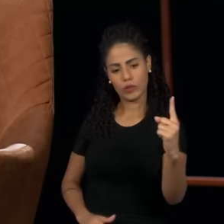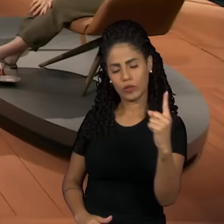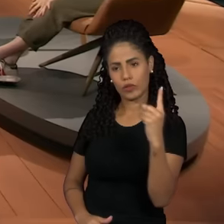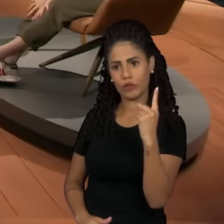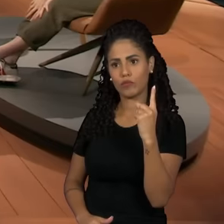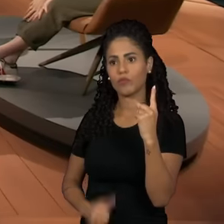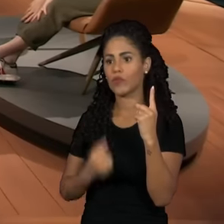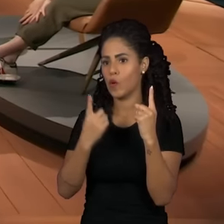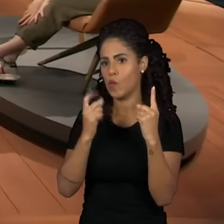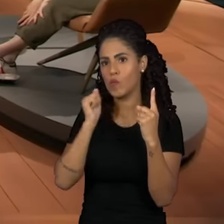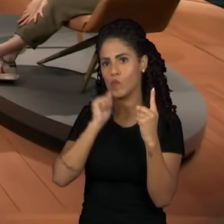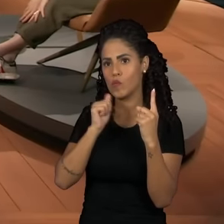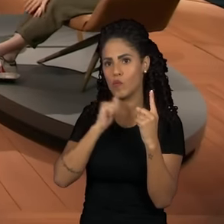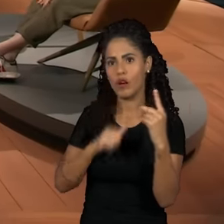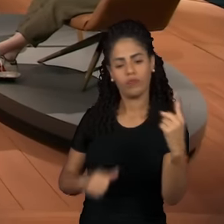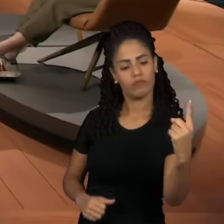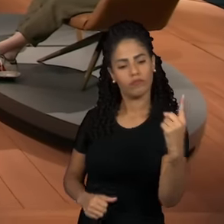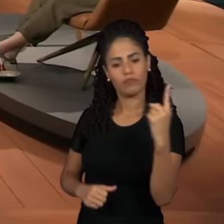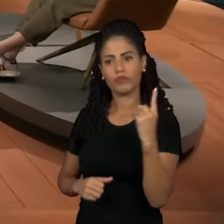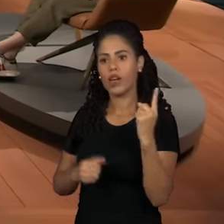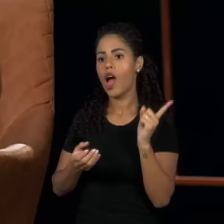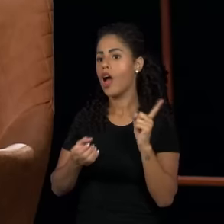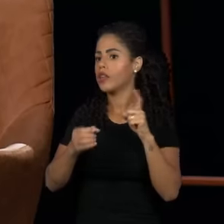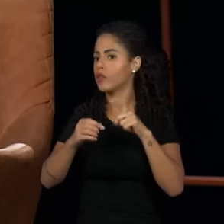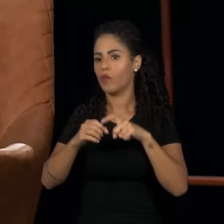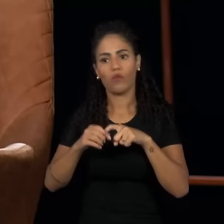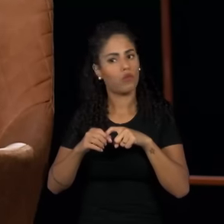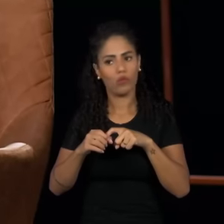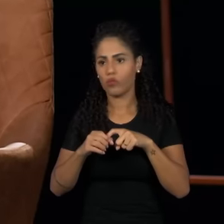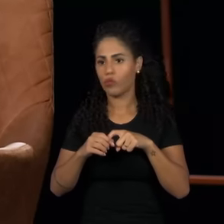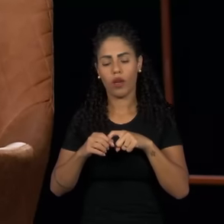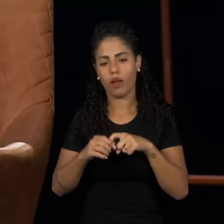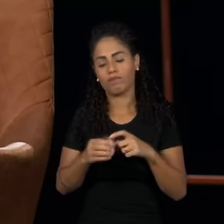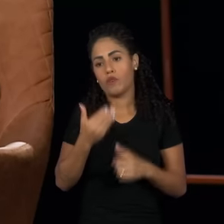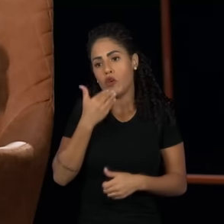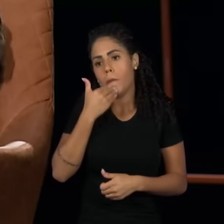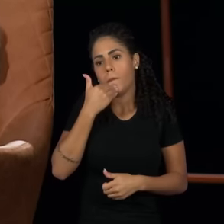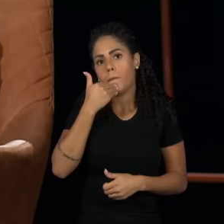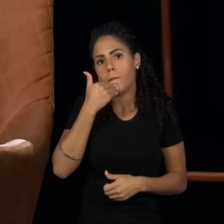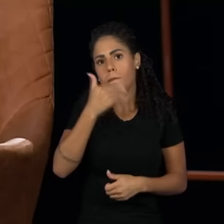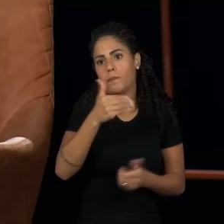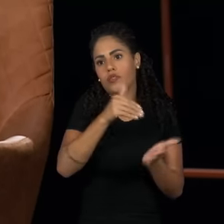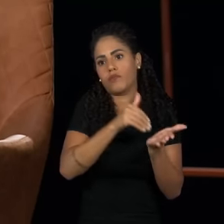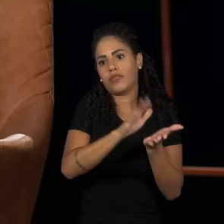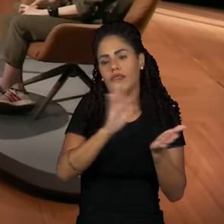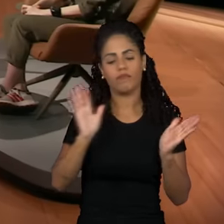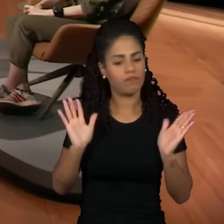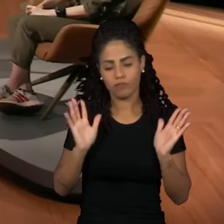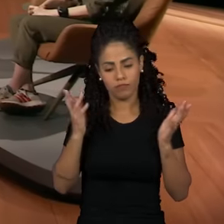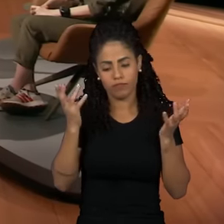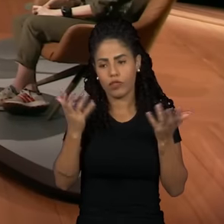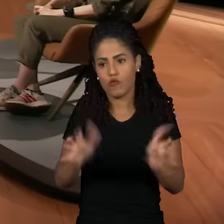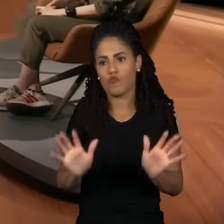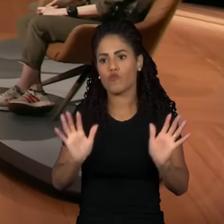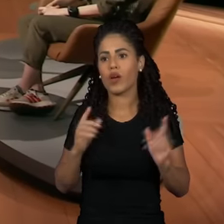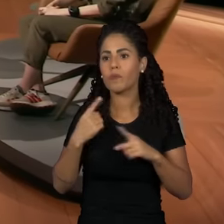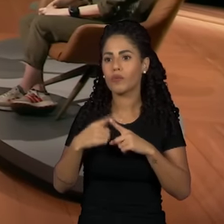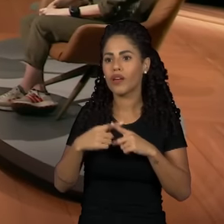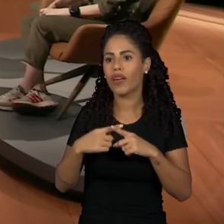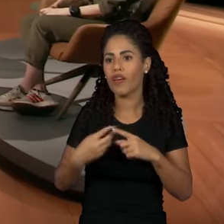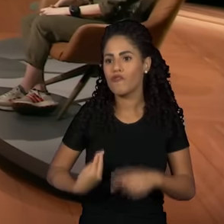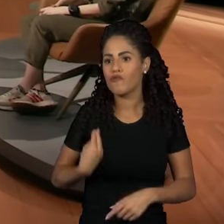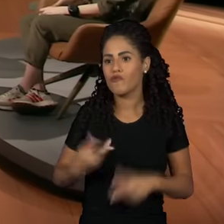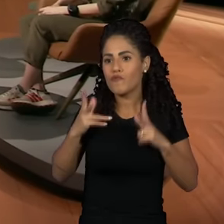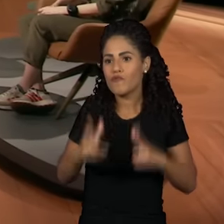não conseguiu mais voltar para as filmagens. Não, ela pediu para sair. Porque ela se deu conta do que ela estava vivendo. E tem alguém que teve com você